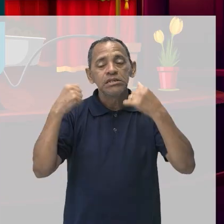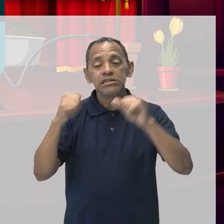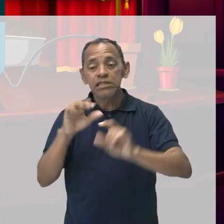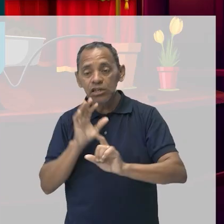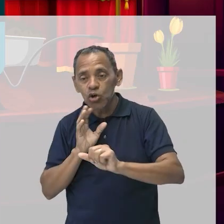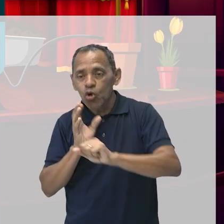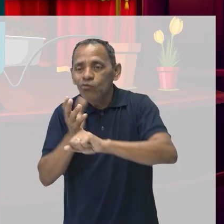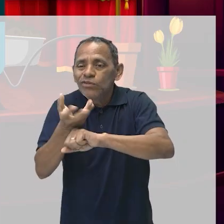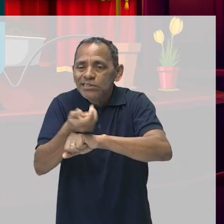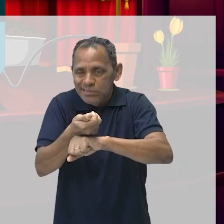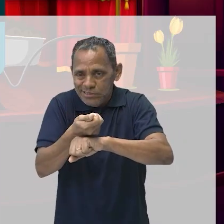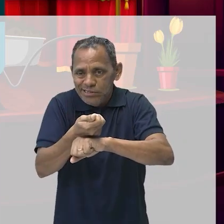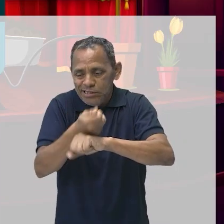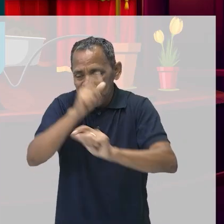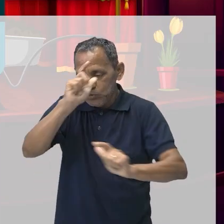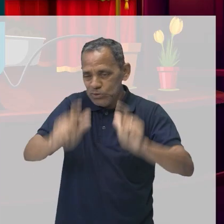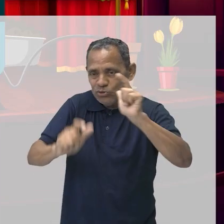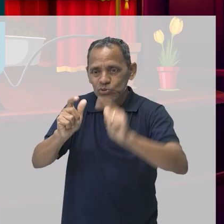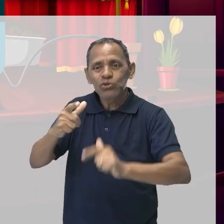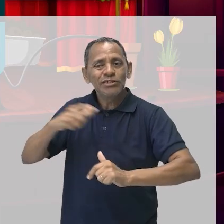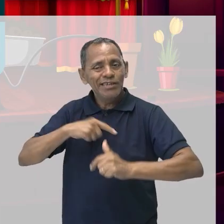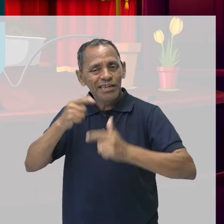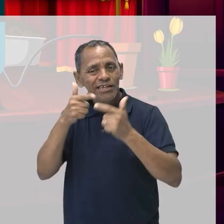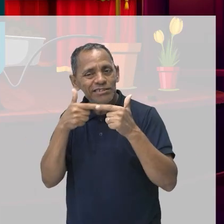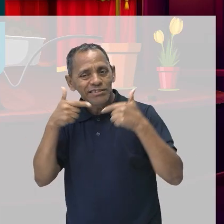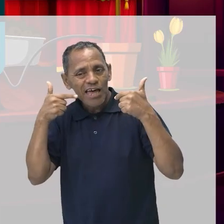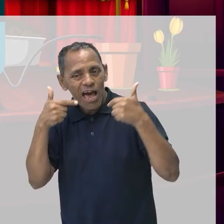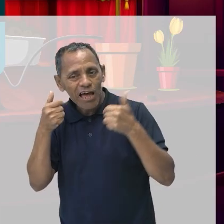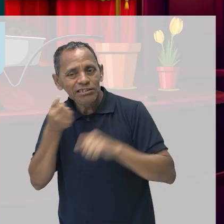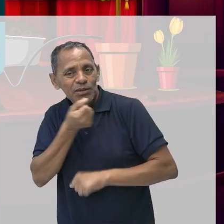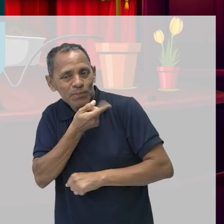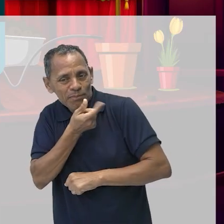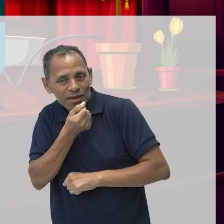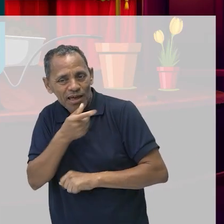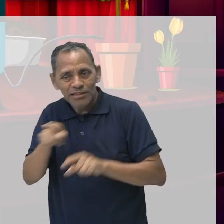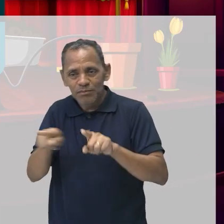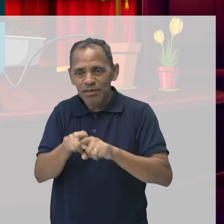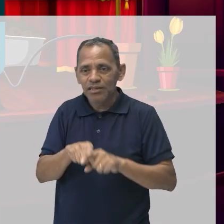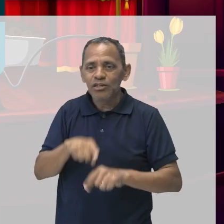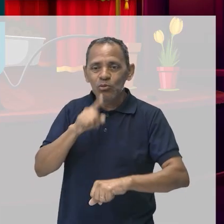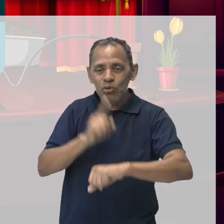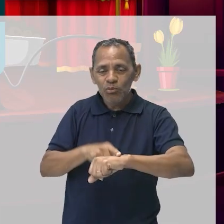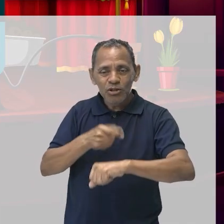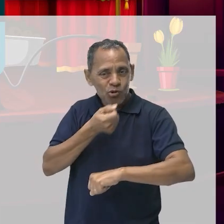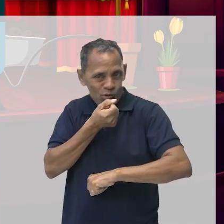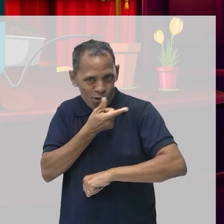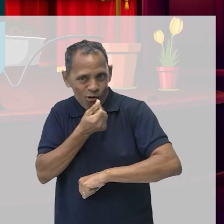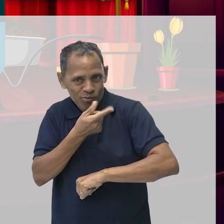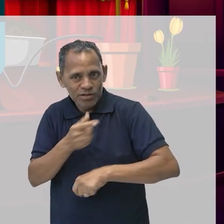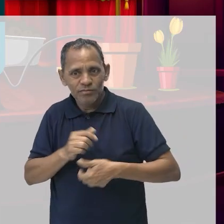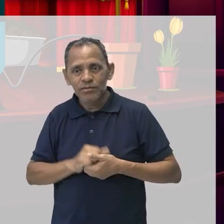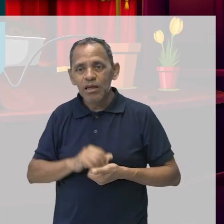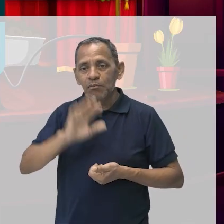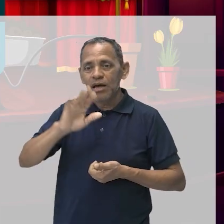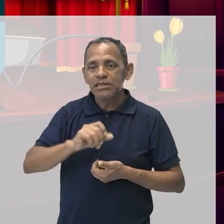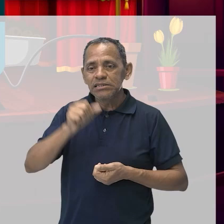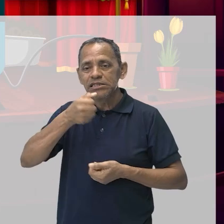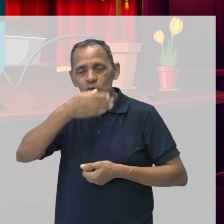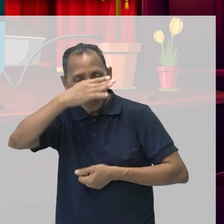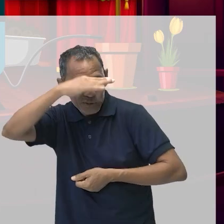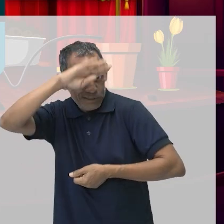ele convence, a risada, se for uma comédia, né, se for um momento cômico, mas quando é um